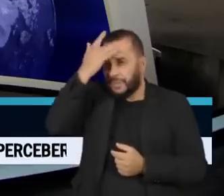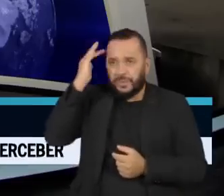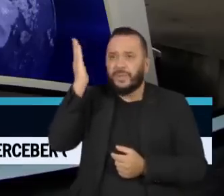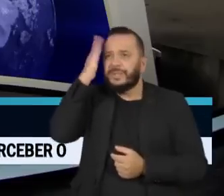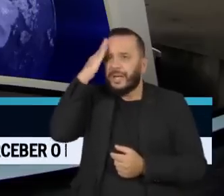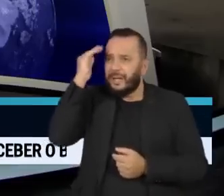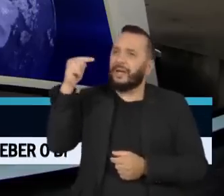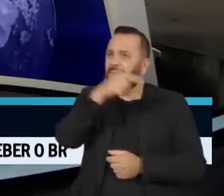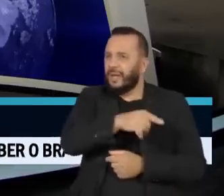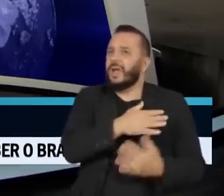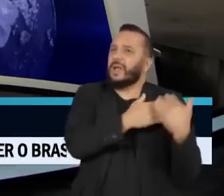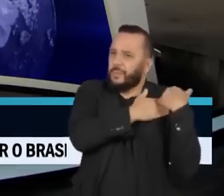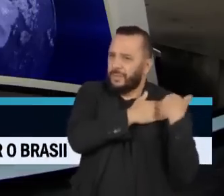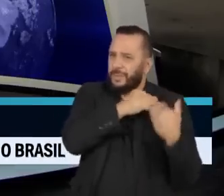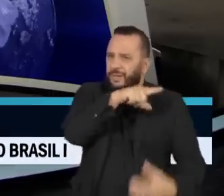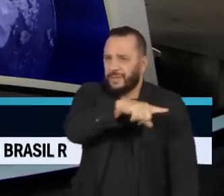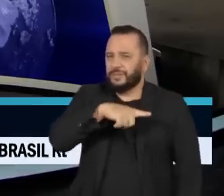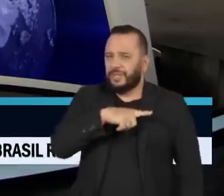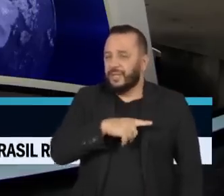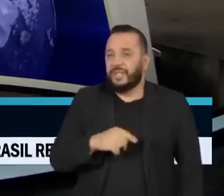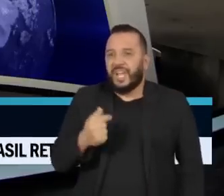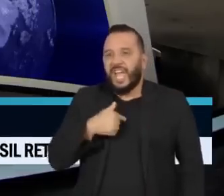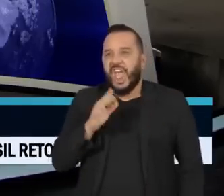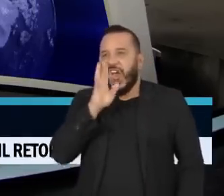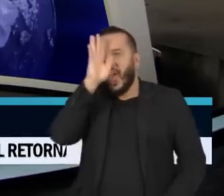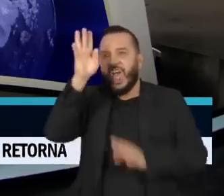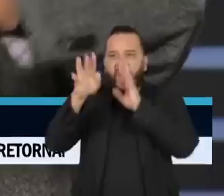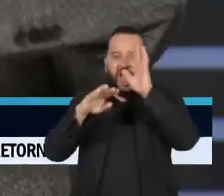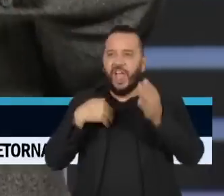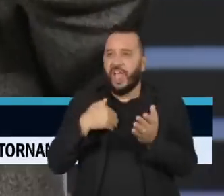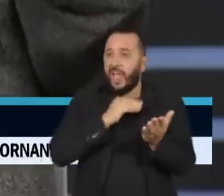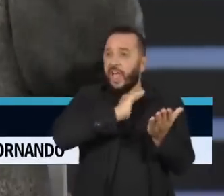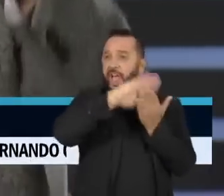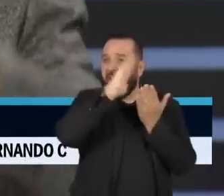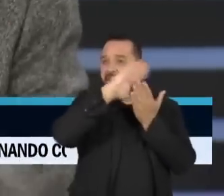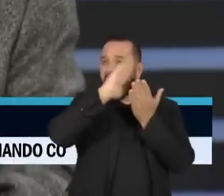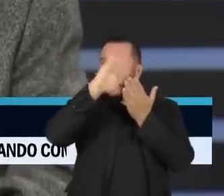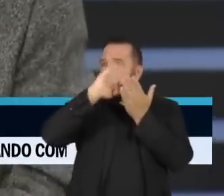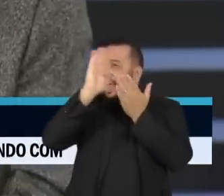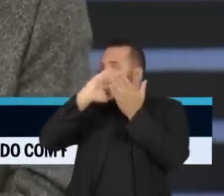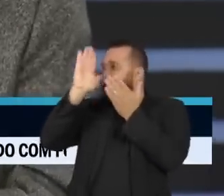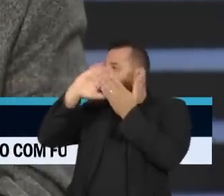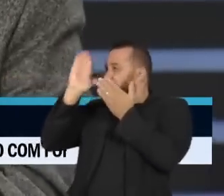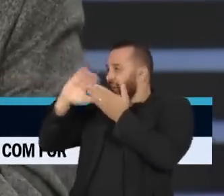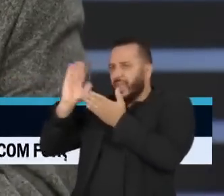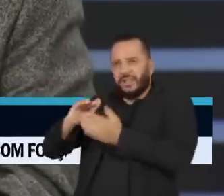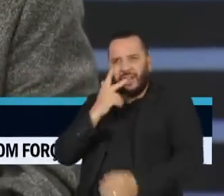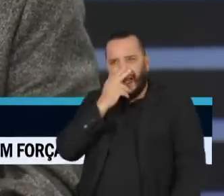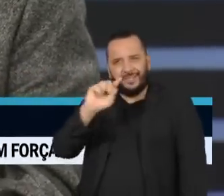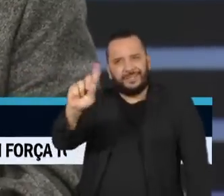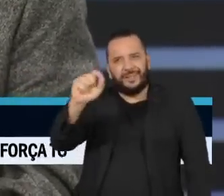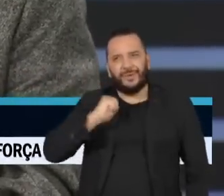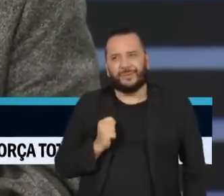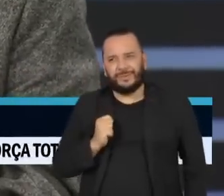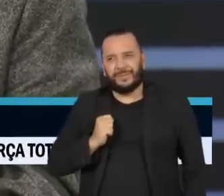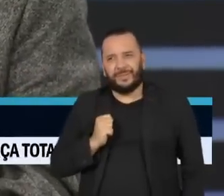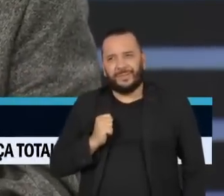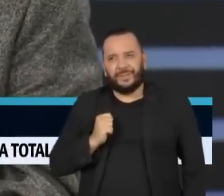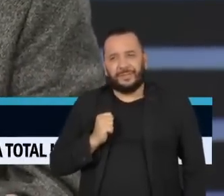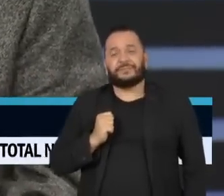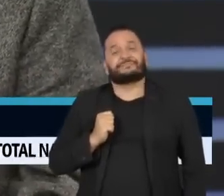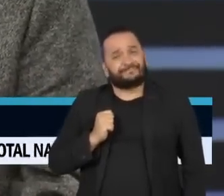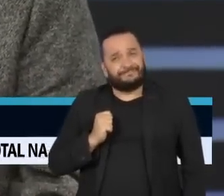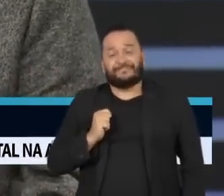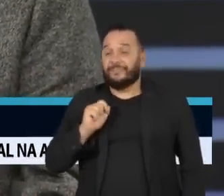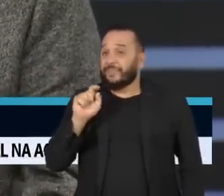fisicamente não acho que ele vai chutar o balde para cima e vai torrar o dinheiro todo agora num